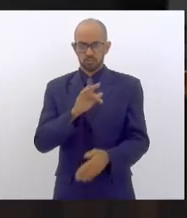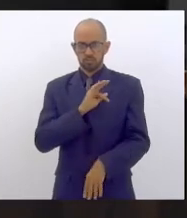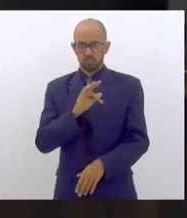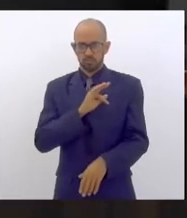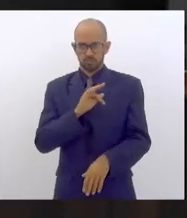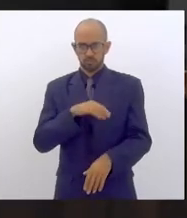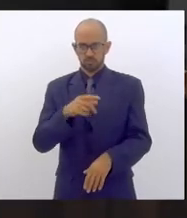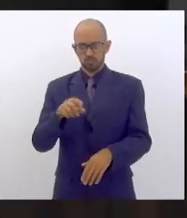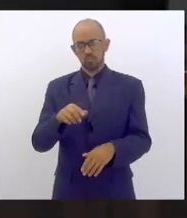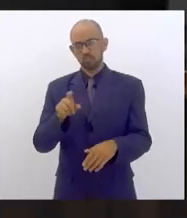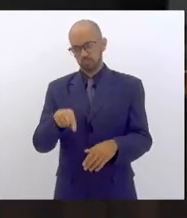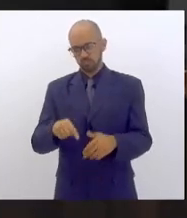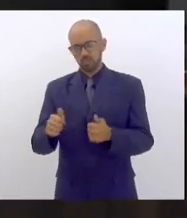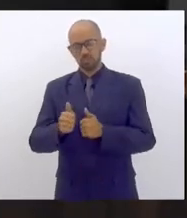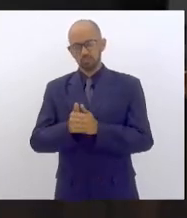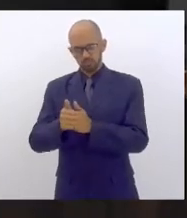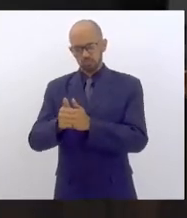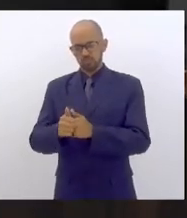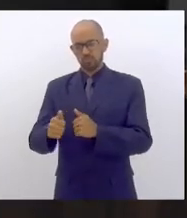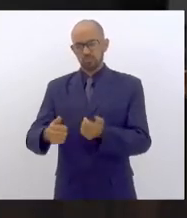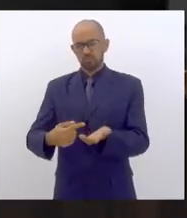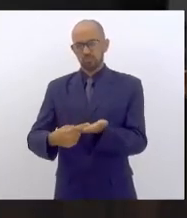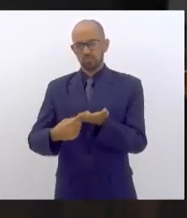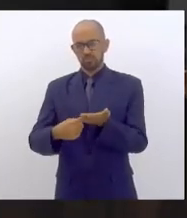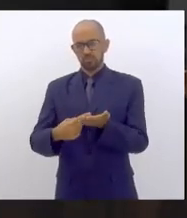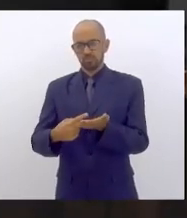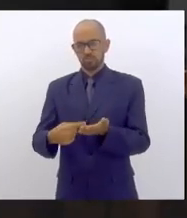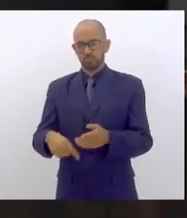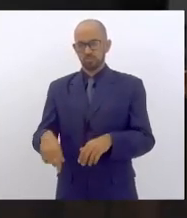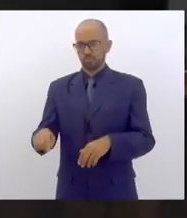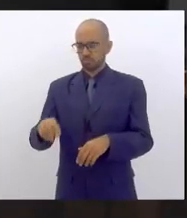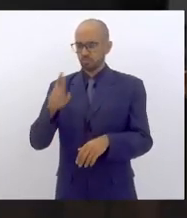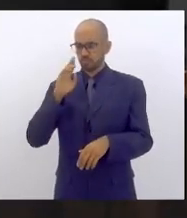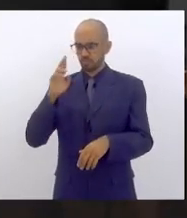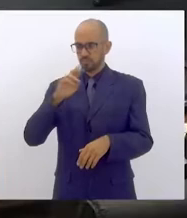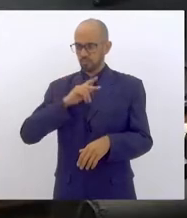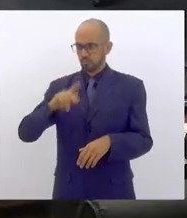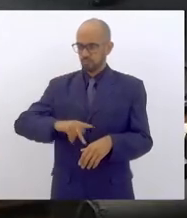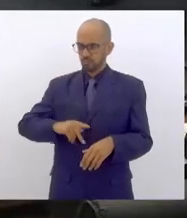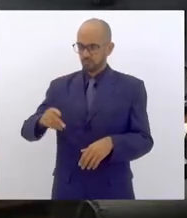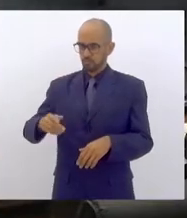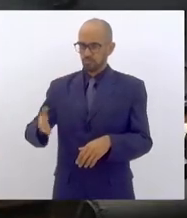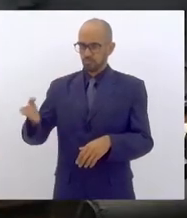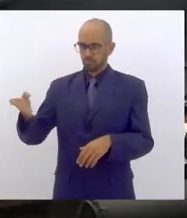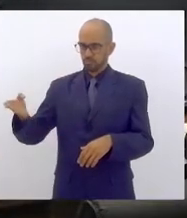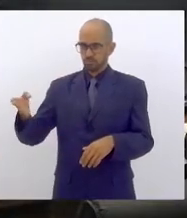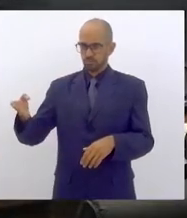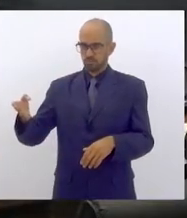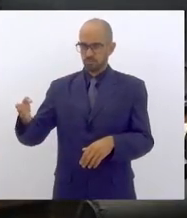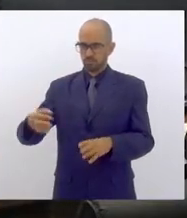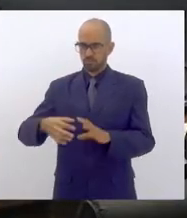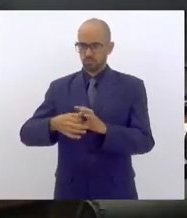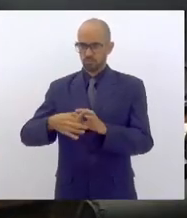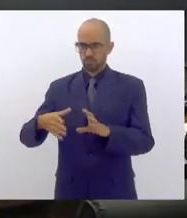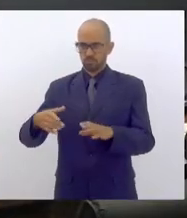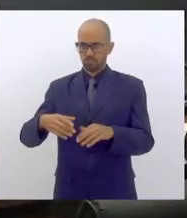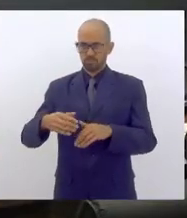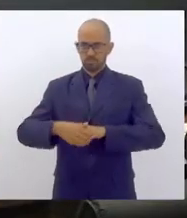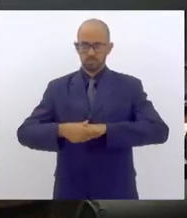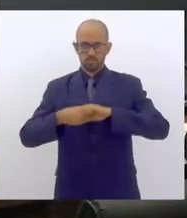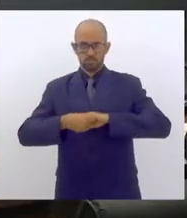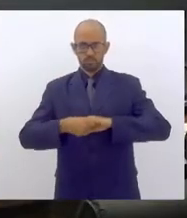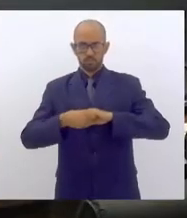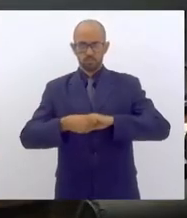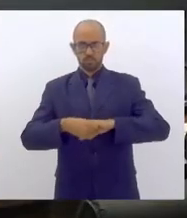estarmos cumprindo o que foi acordado aqui. Senhor presidente, Vossa Excelência me permite apenas saudar a presença do Márcio